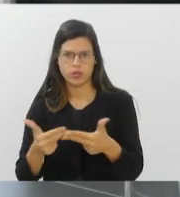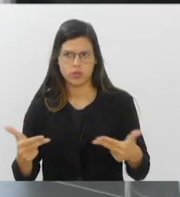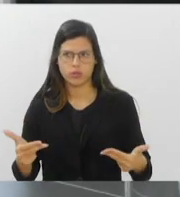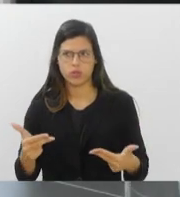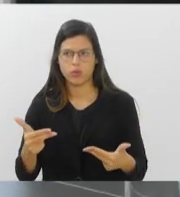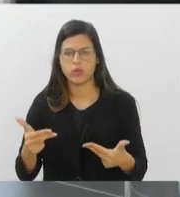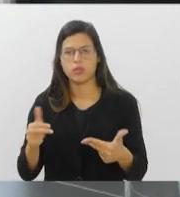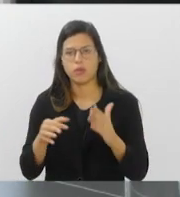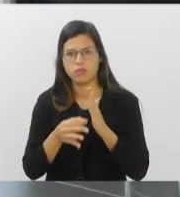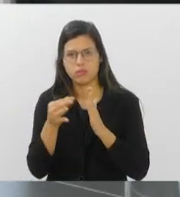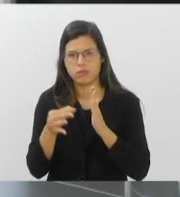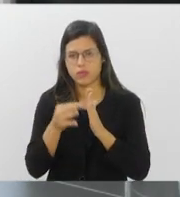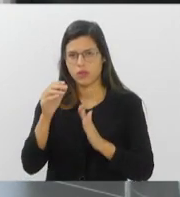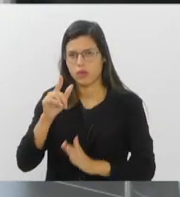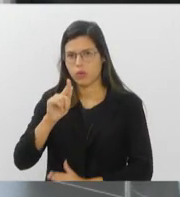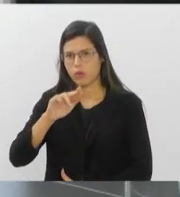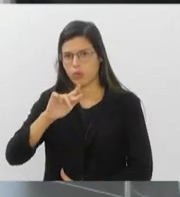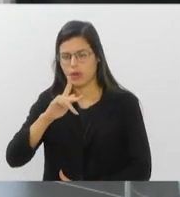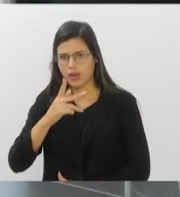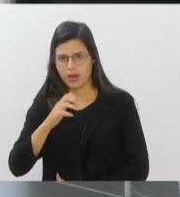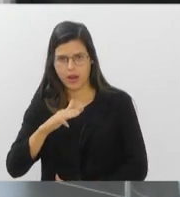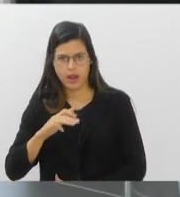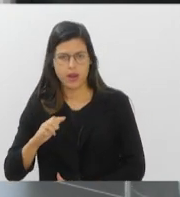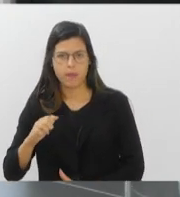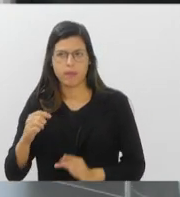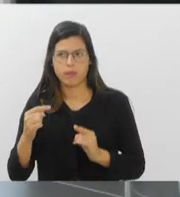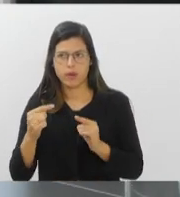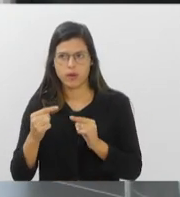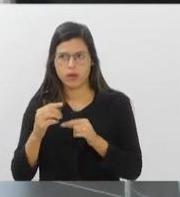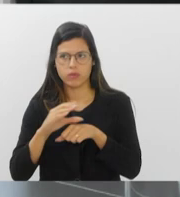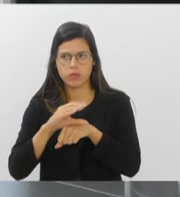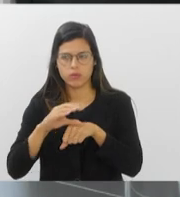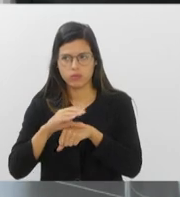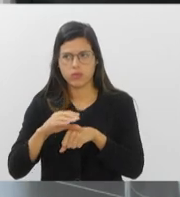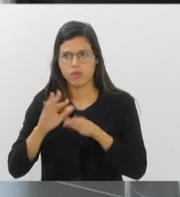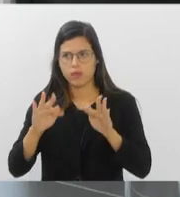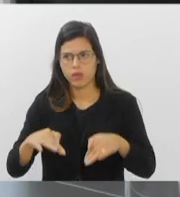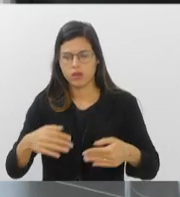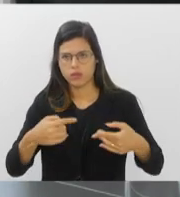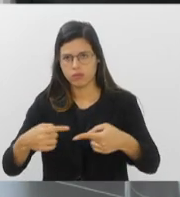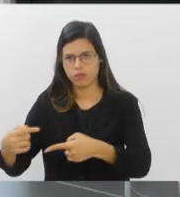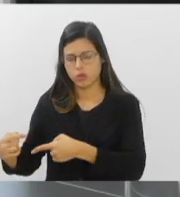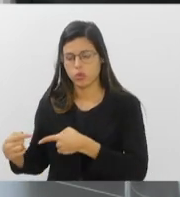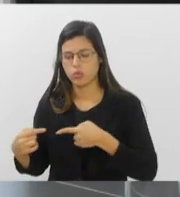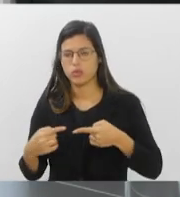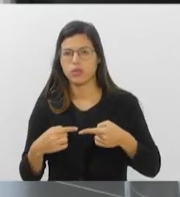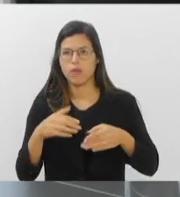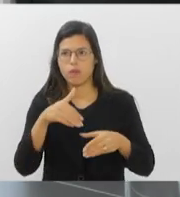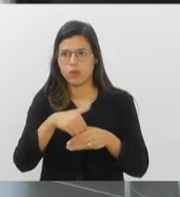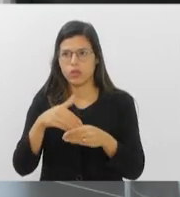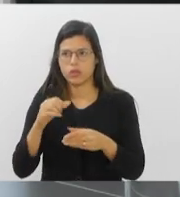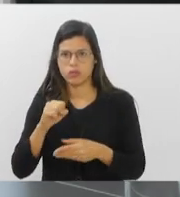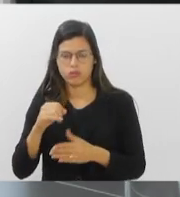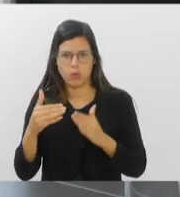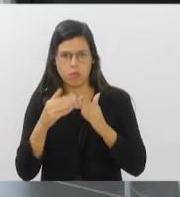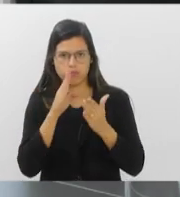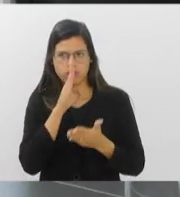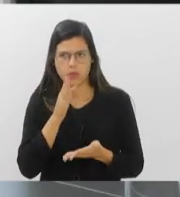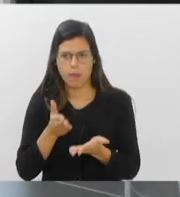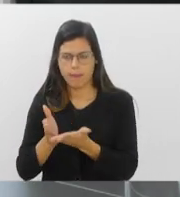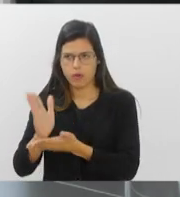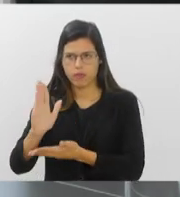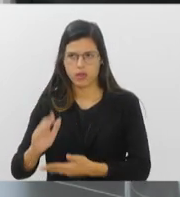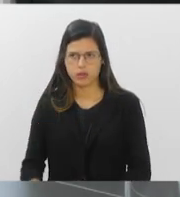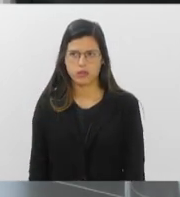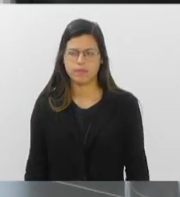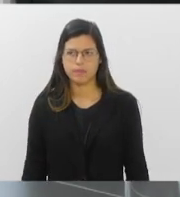pela inconstitucionalidade. Em discussão. Não havendo quem queira discutir, encerrada a discussão. Em votação, senhores que aprovam, permaneçam como estão.